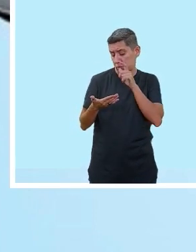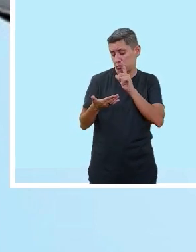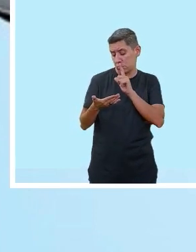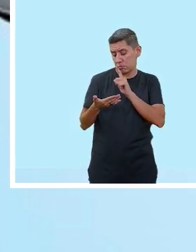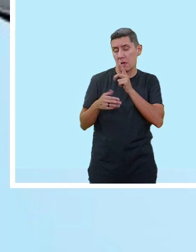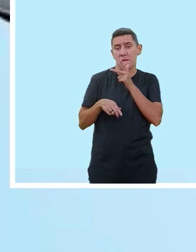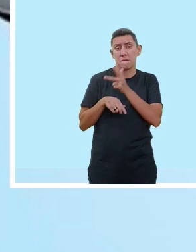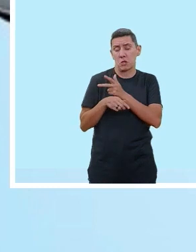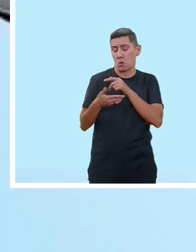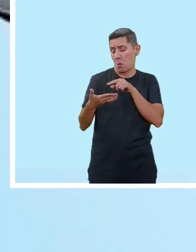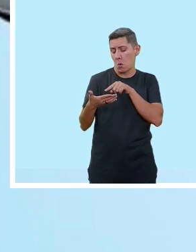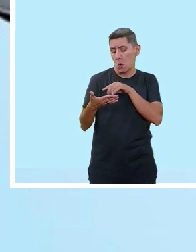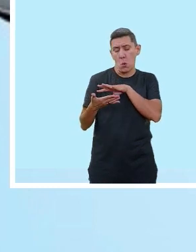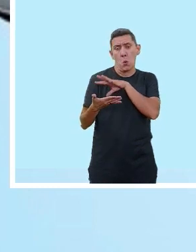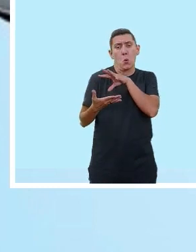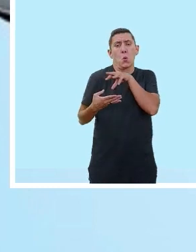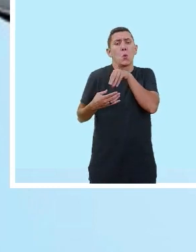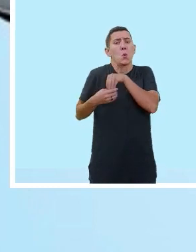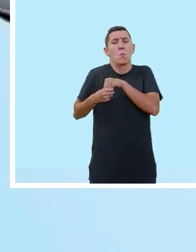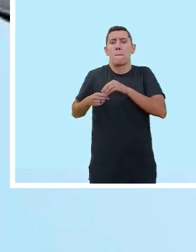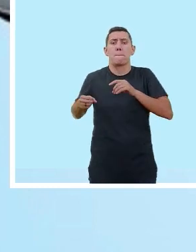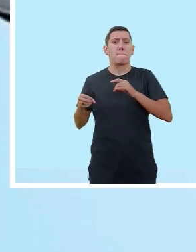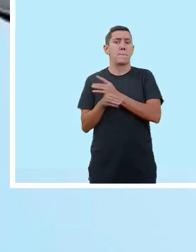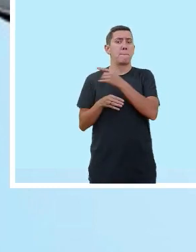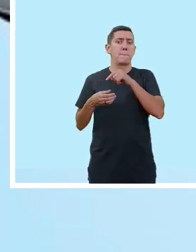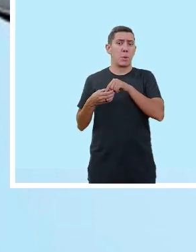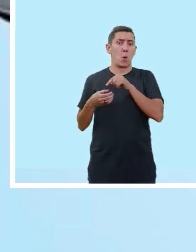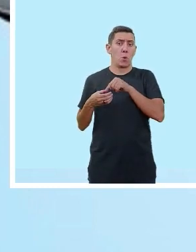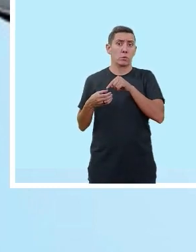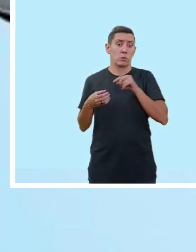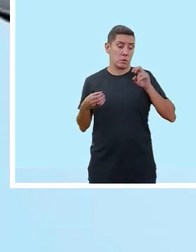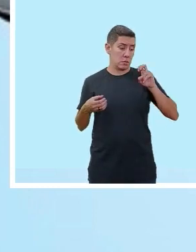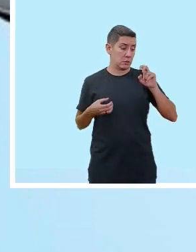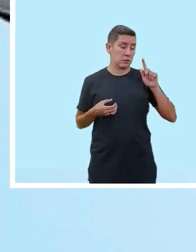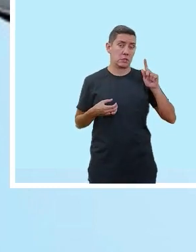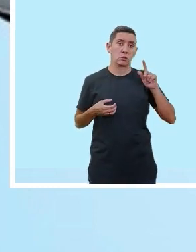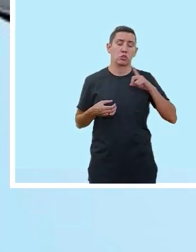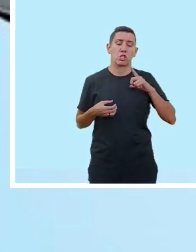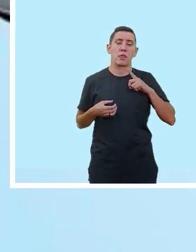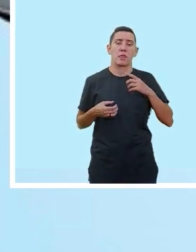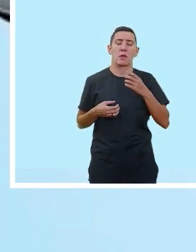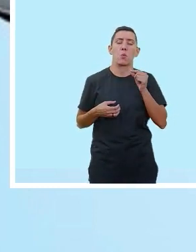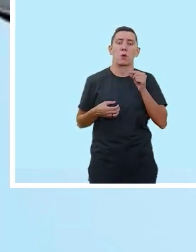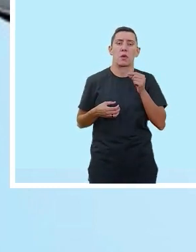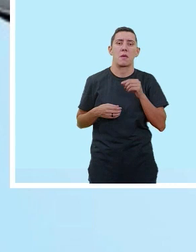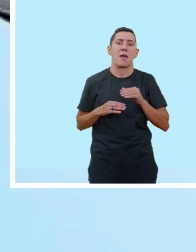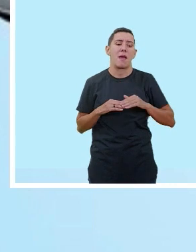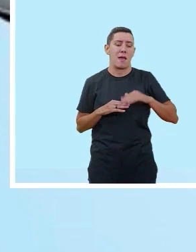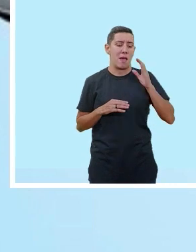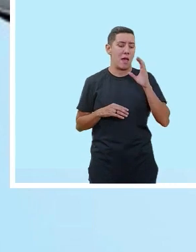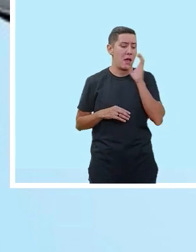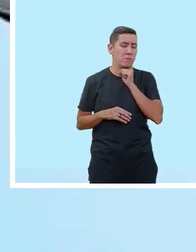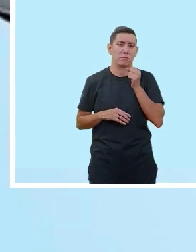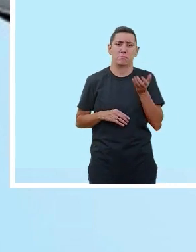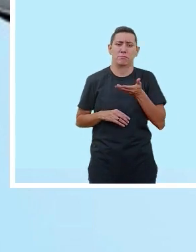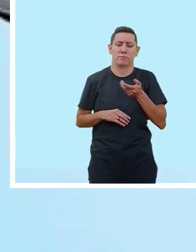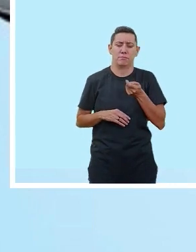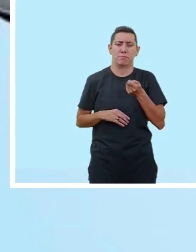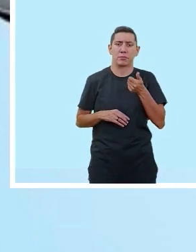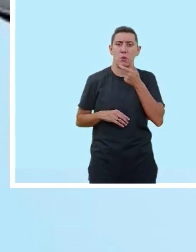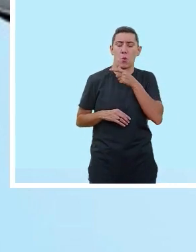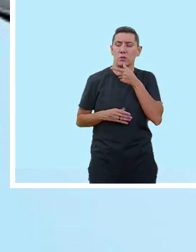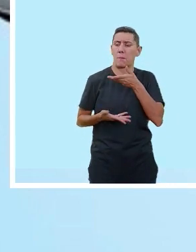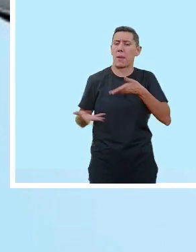que o 5G vai possibilitar é que você faça isso de forma muito mais rápida e muito mais interativa. Então isso